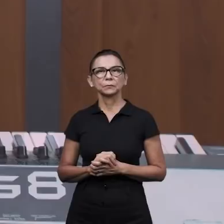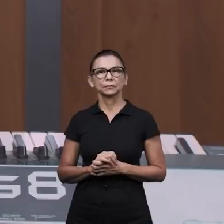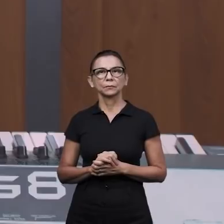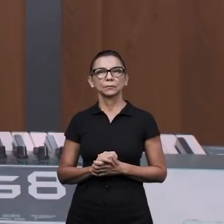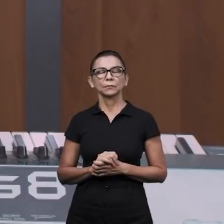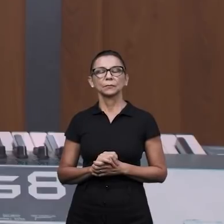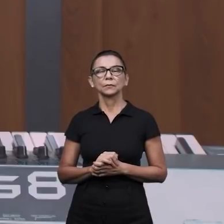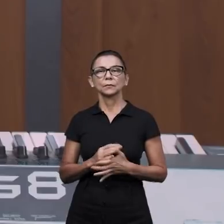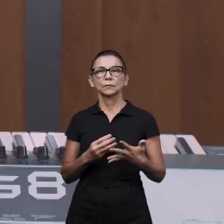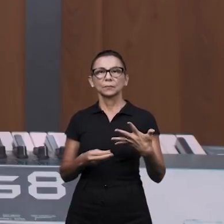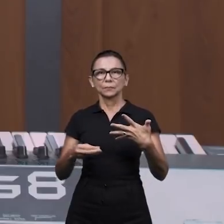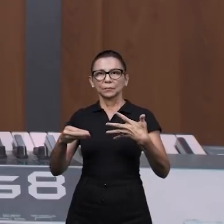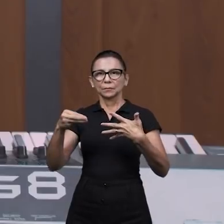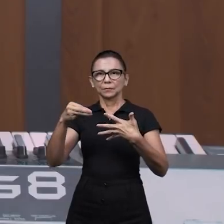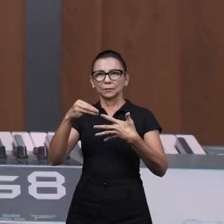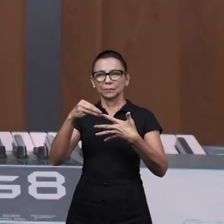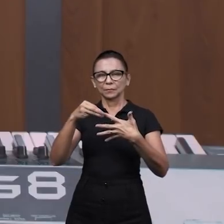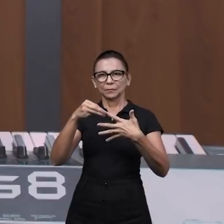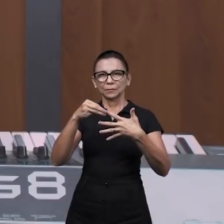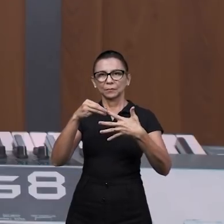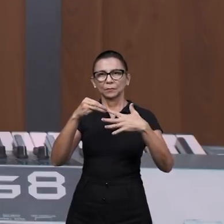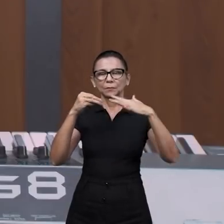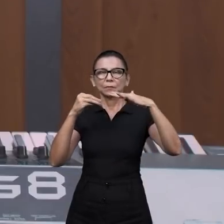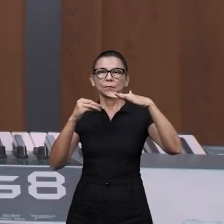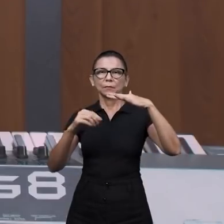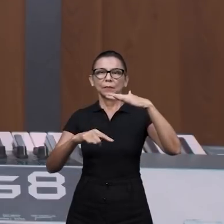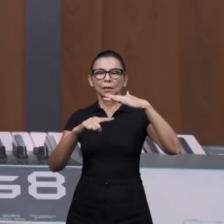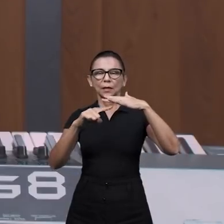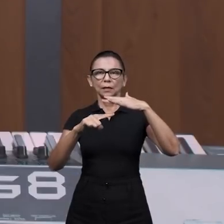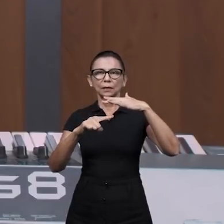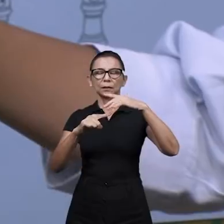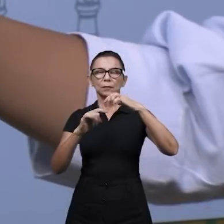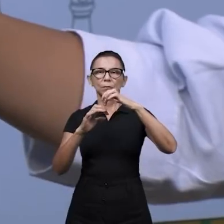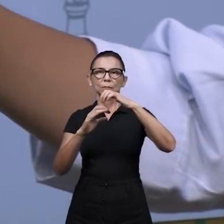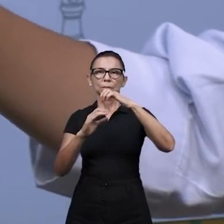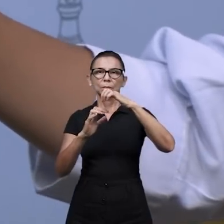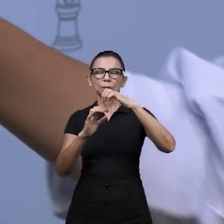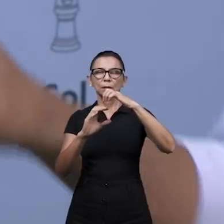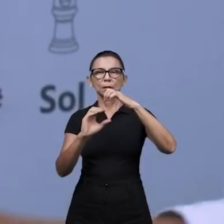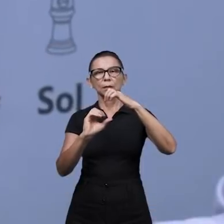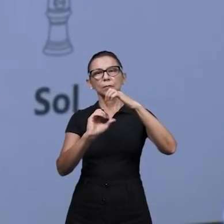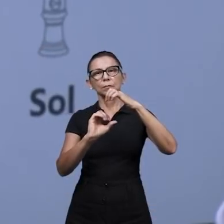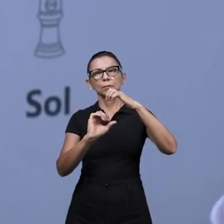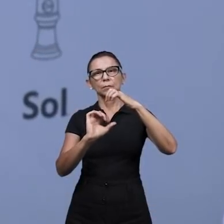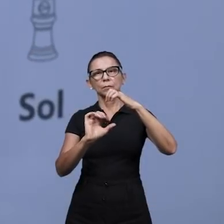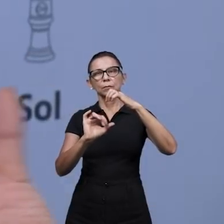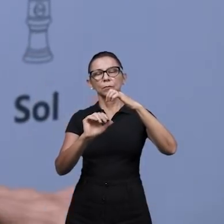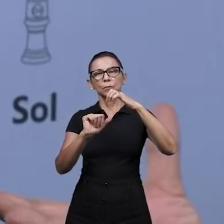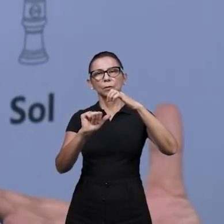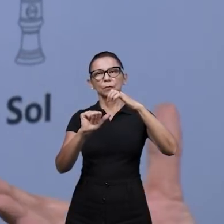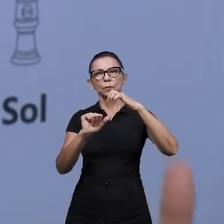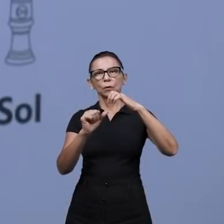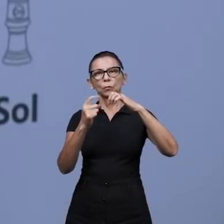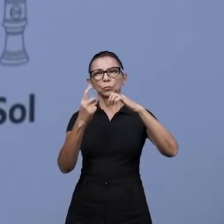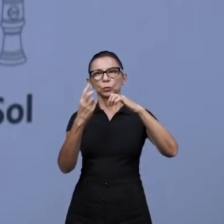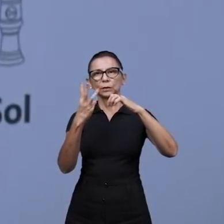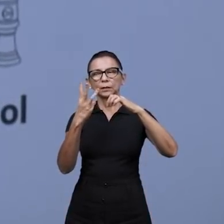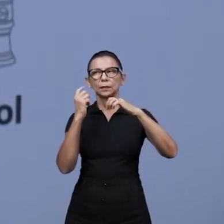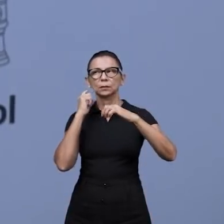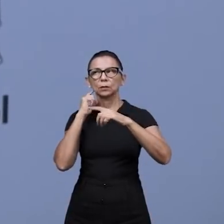flauta, 3 buraquinhos tampados e atrás, 2 e atrás, 1 e atrás, tá vendo? É só você conferir